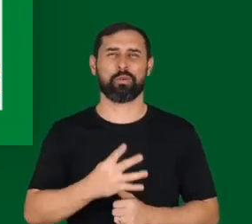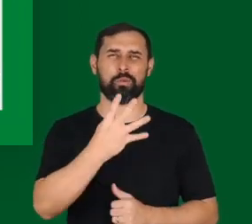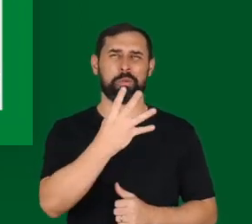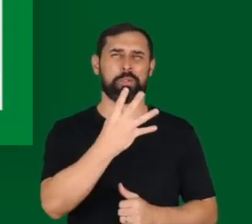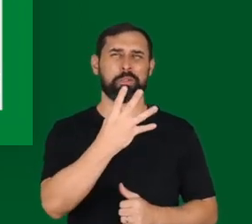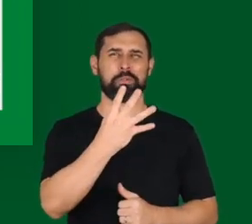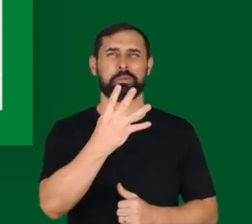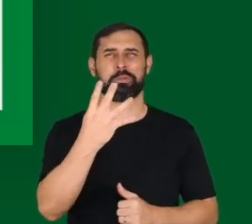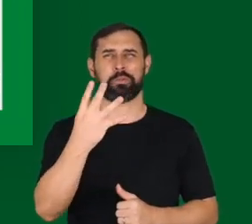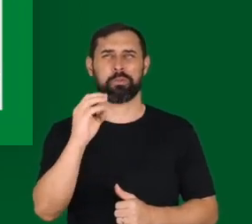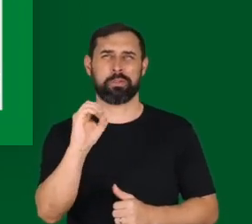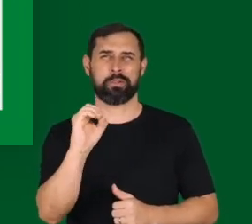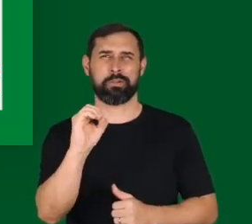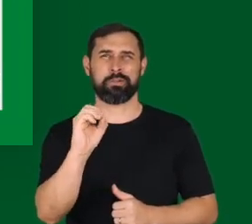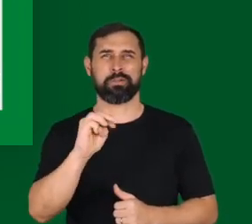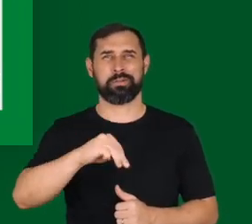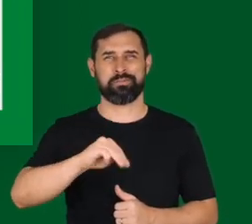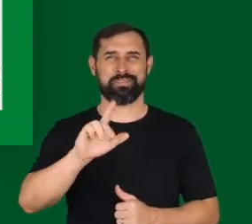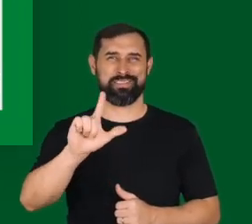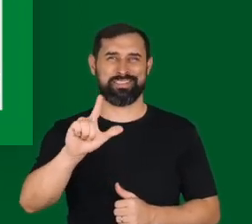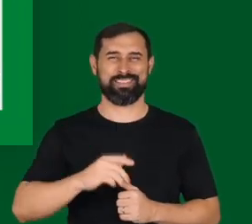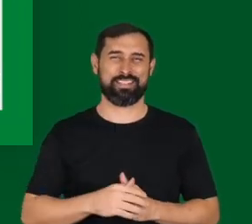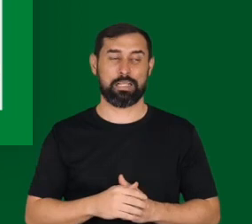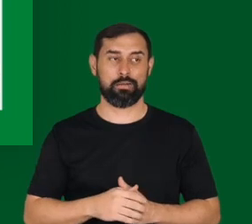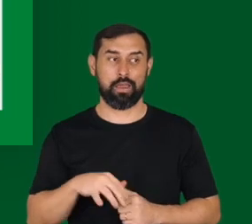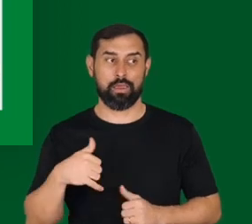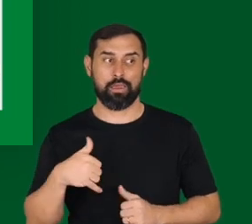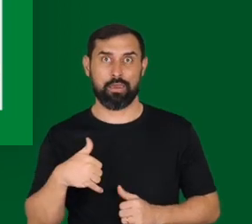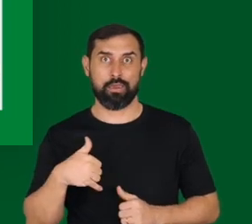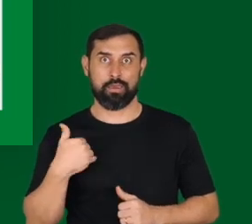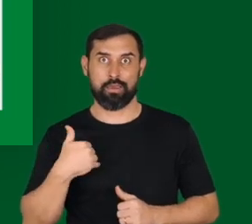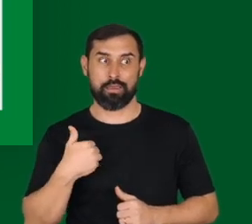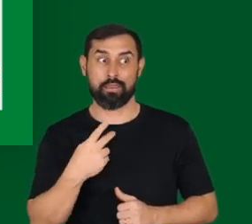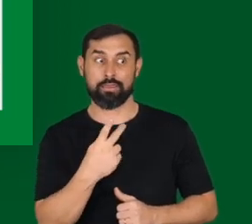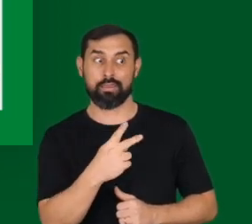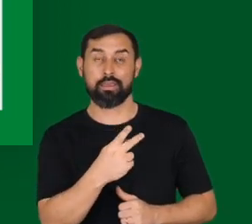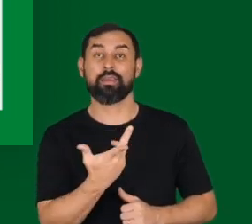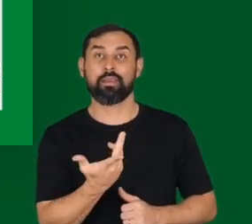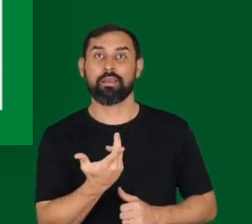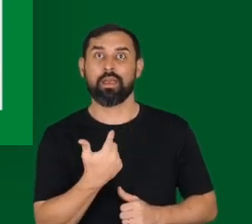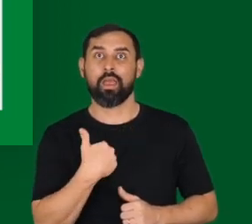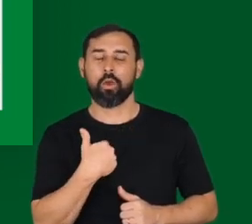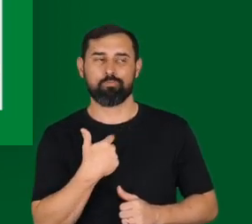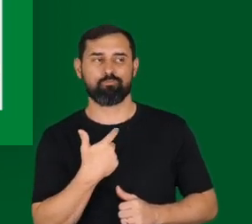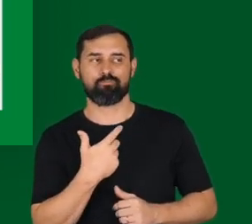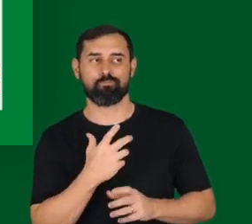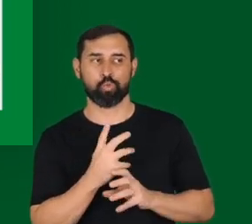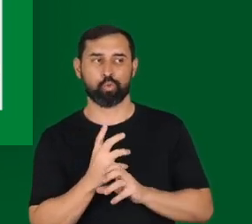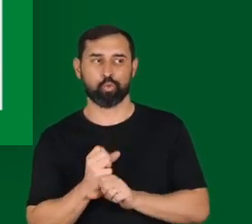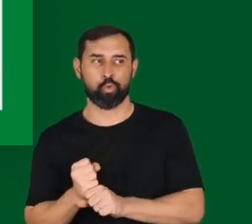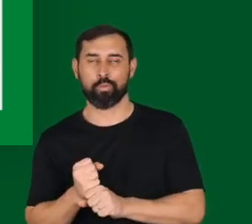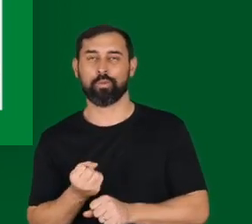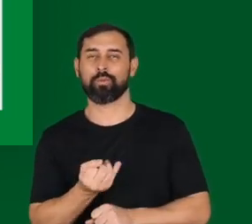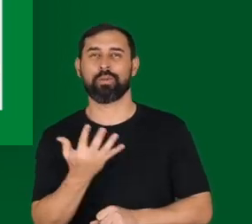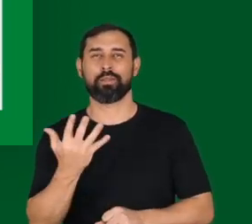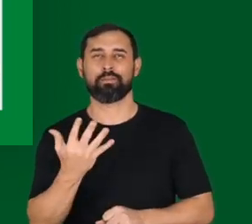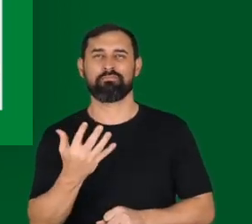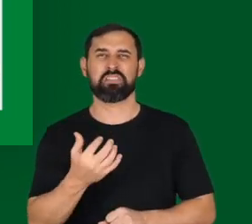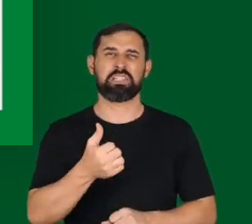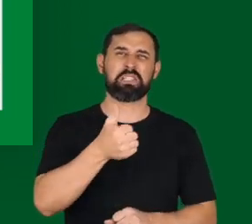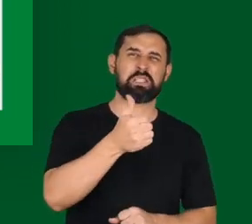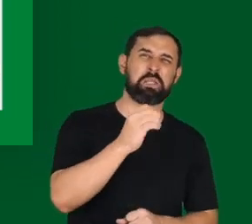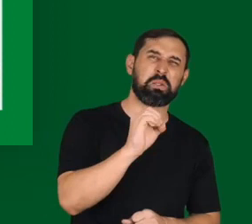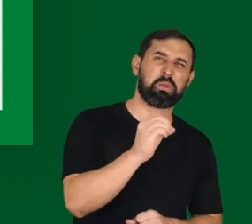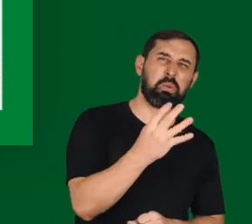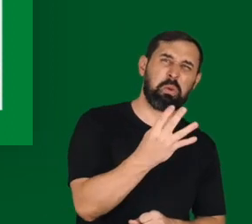440 ml. E a idade, né? Se eu pensar numa pressão sistólica, eu tenho esses 2 cálculos. Então, vai variar entre